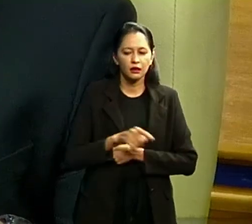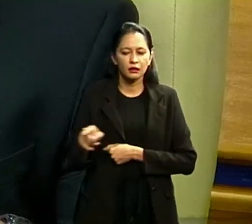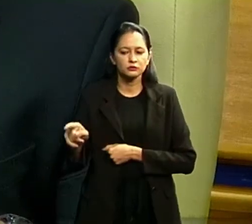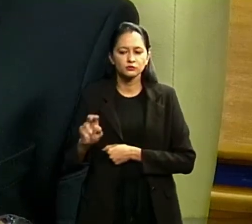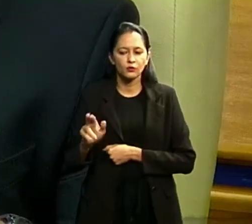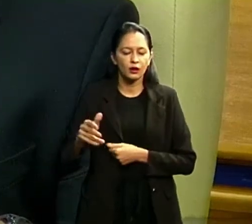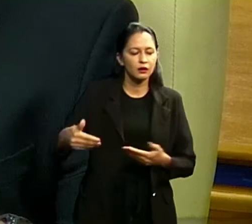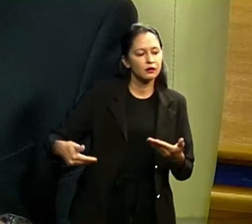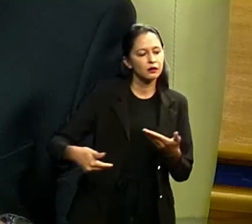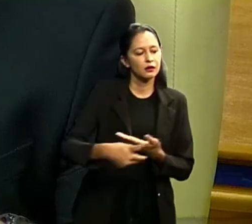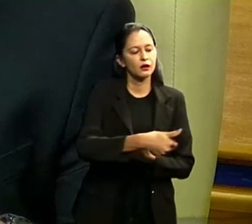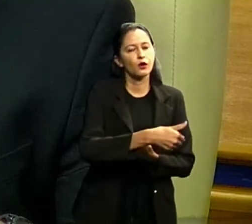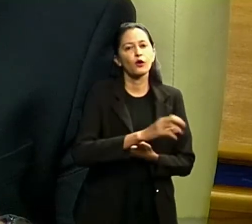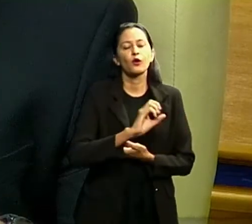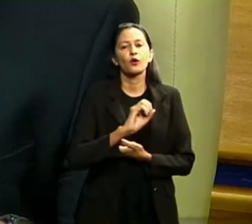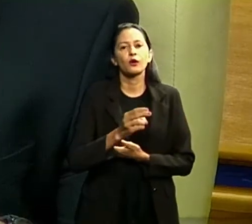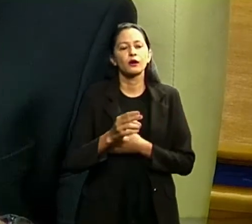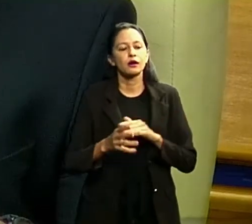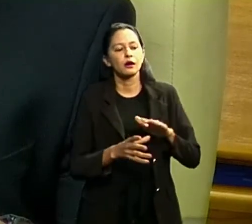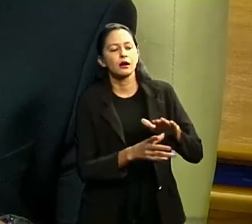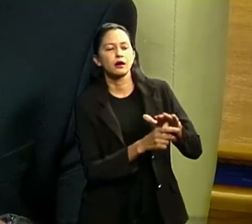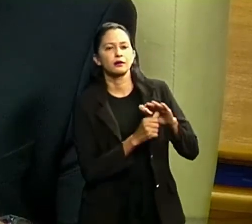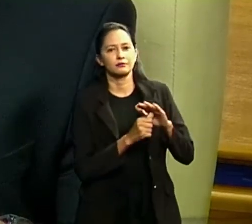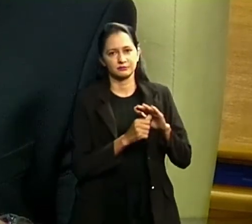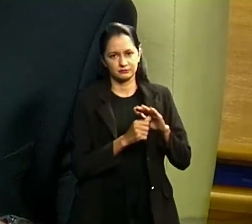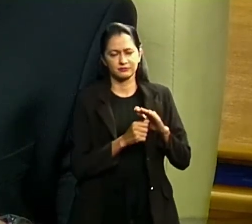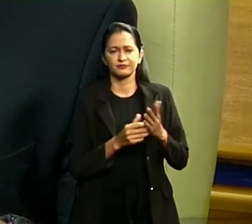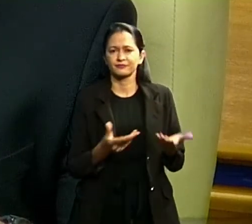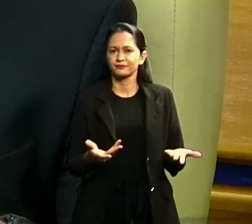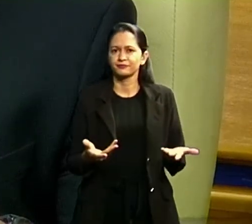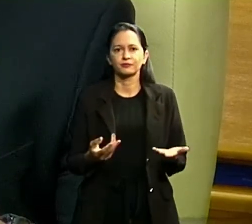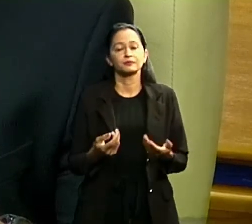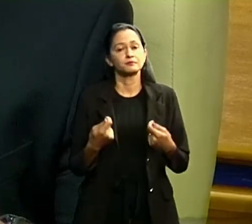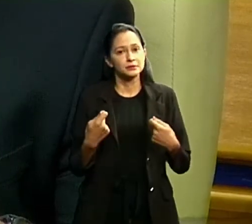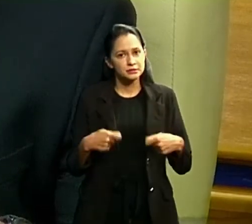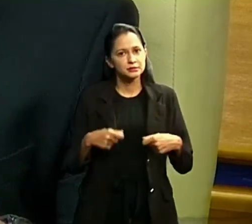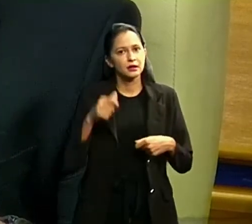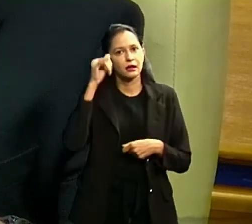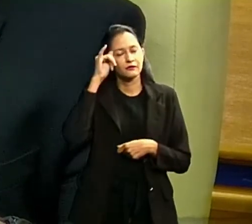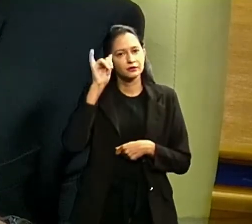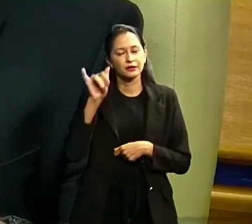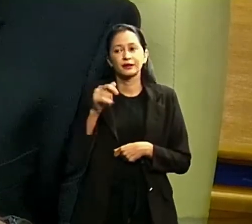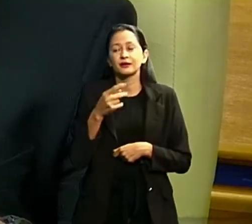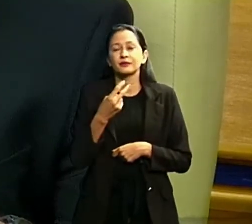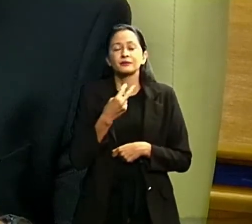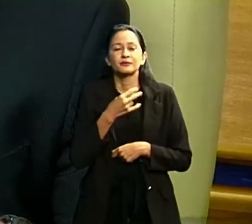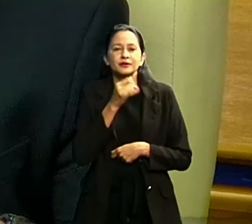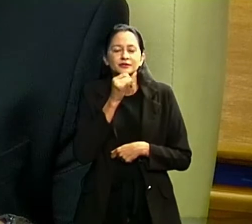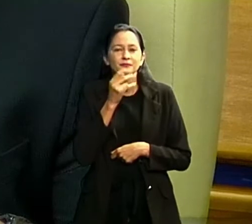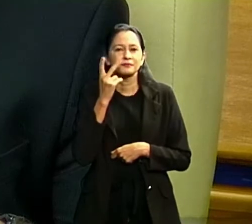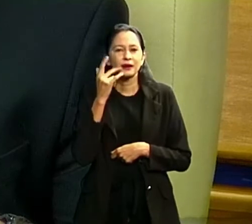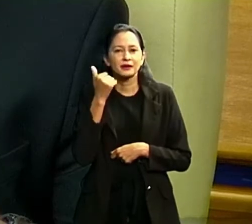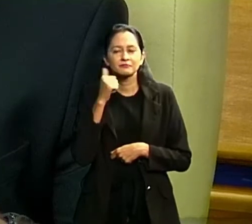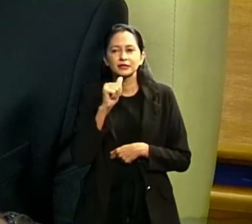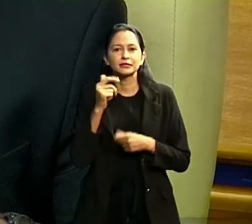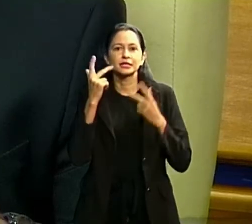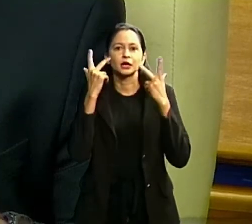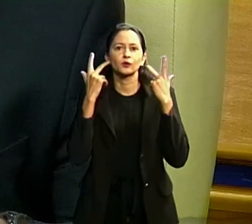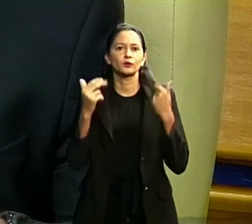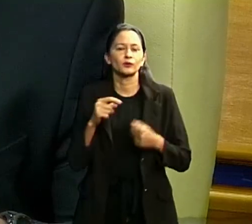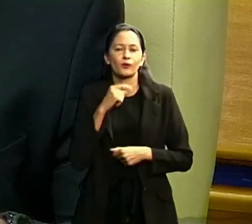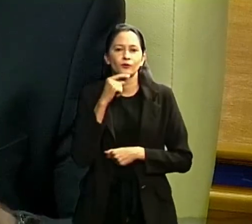que a instituição, os pais, tenham tranquilidade com notícias recorrentes como